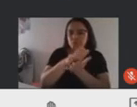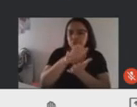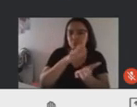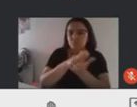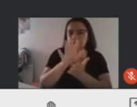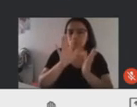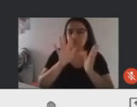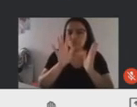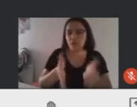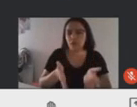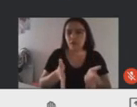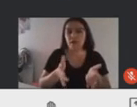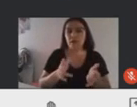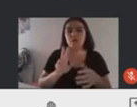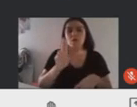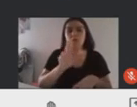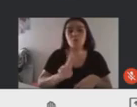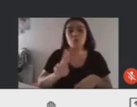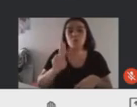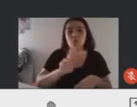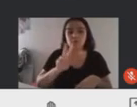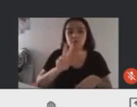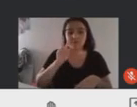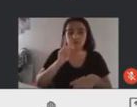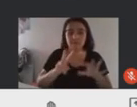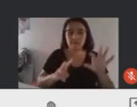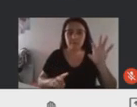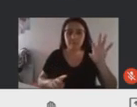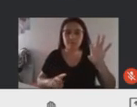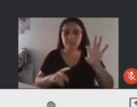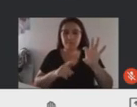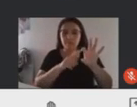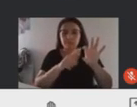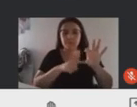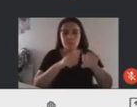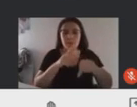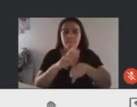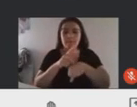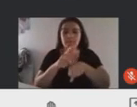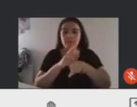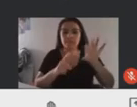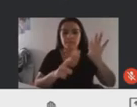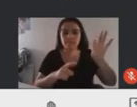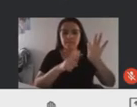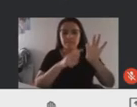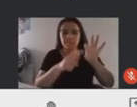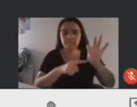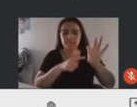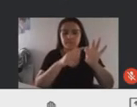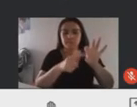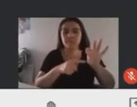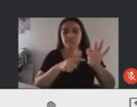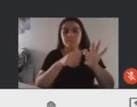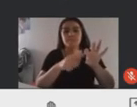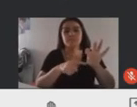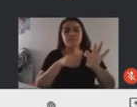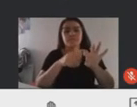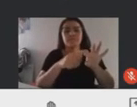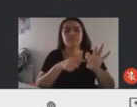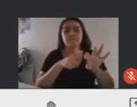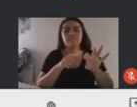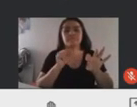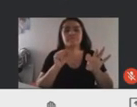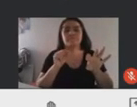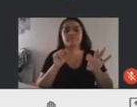JNIRS, que é utilizando o microNIR, olha só o tamanho dele, né, é um equipamento, um espectrômetro de